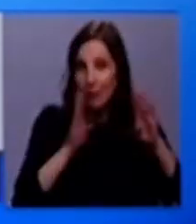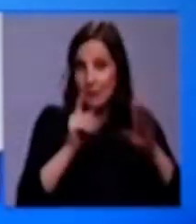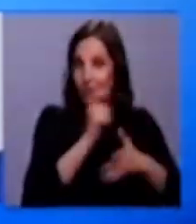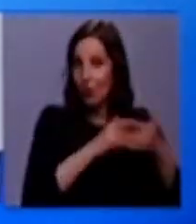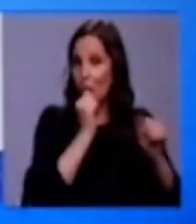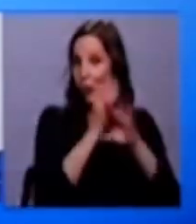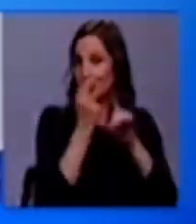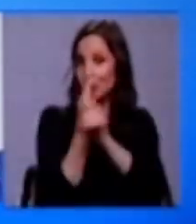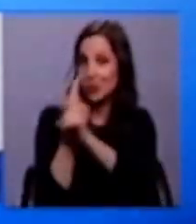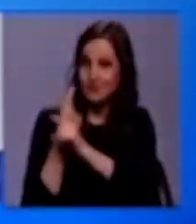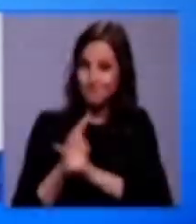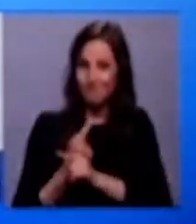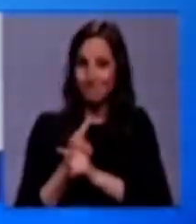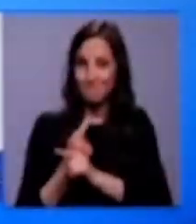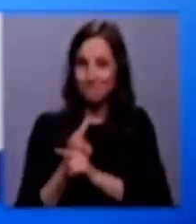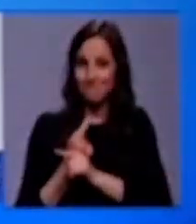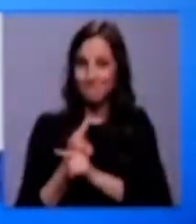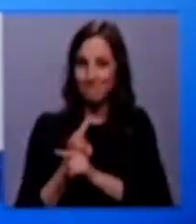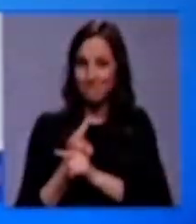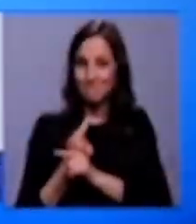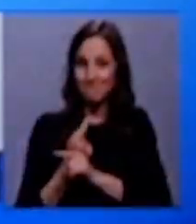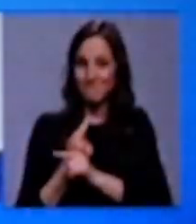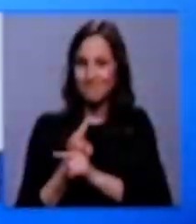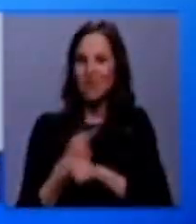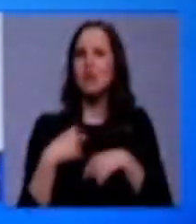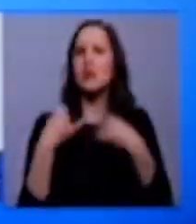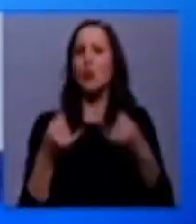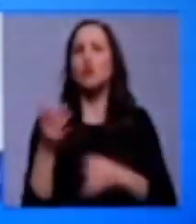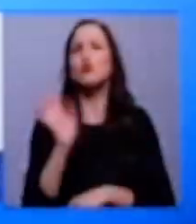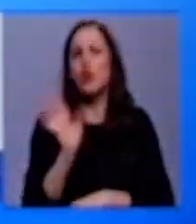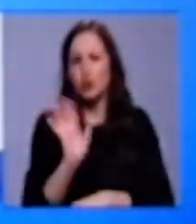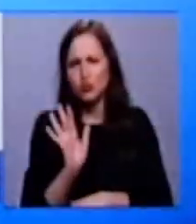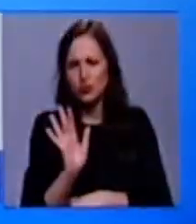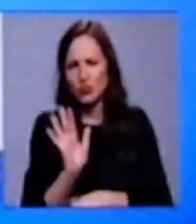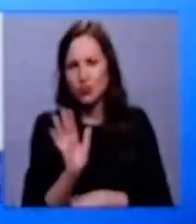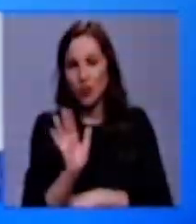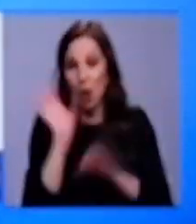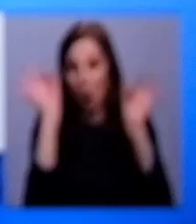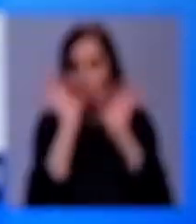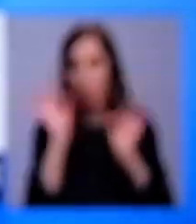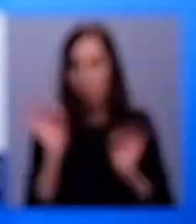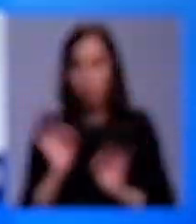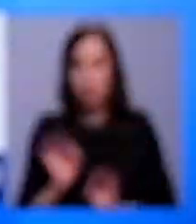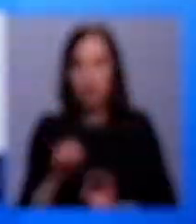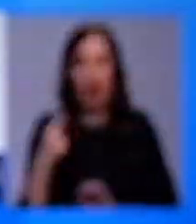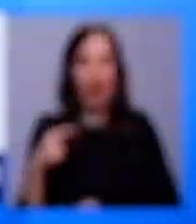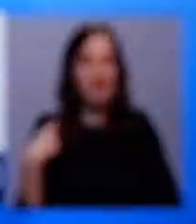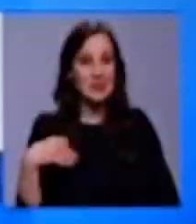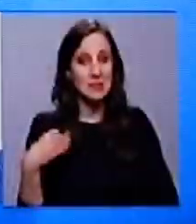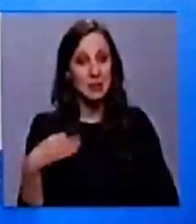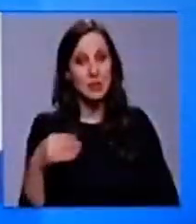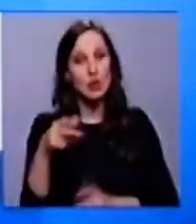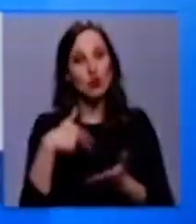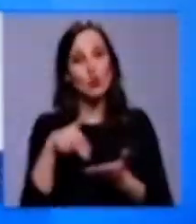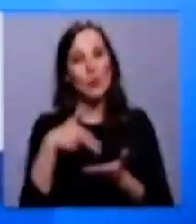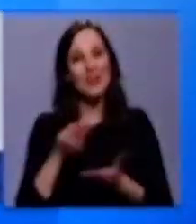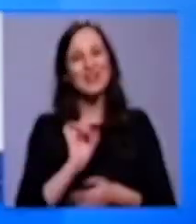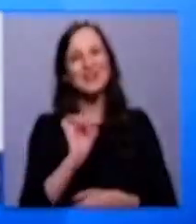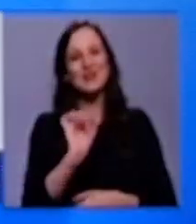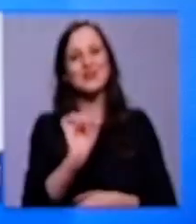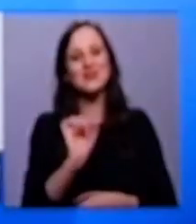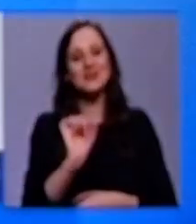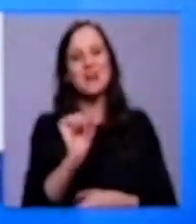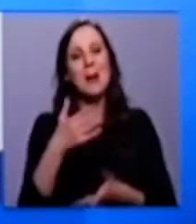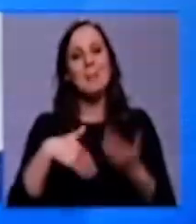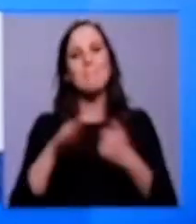coisas. E depois do Adeus vai ser sempre uma música que não pode faltar nos seus espetáculos. Já lá vão